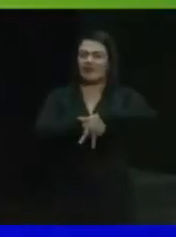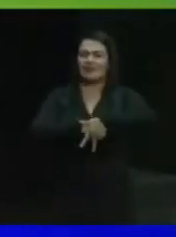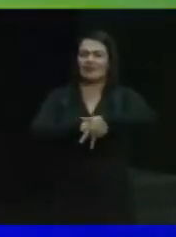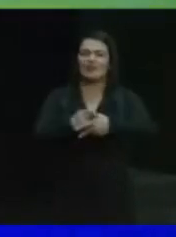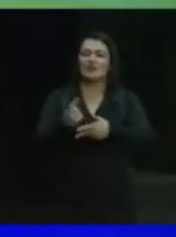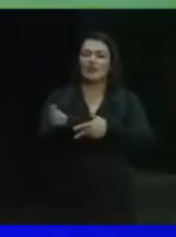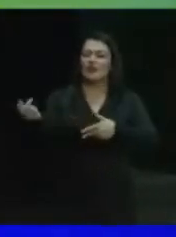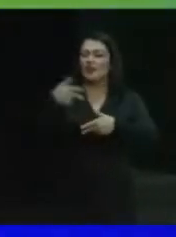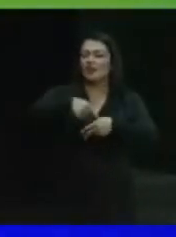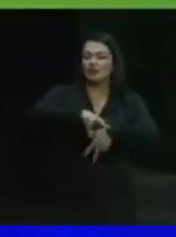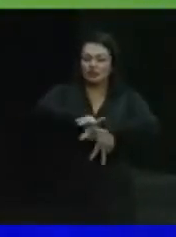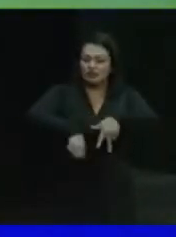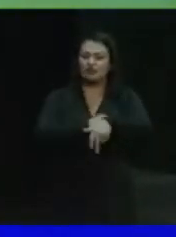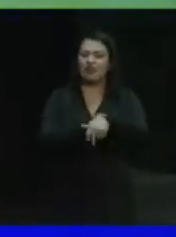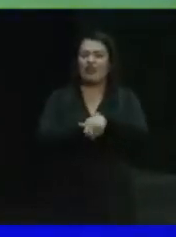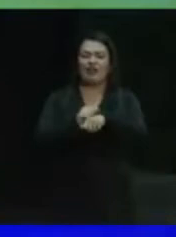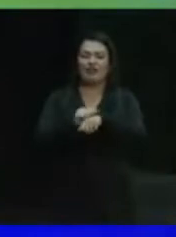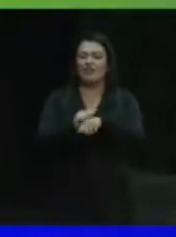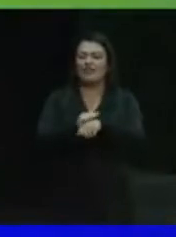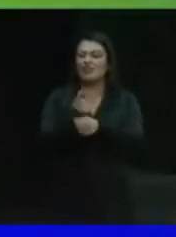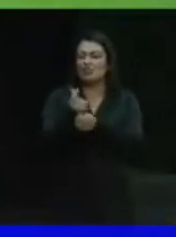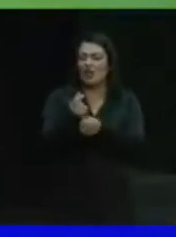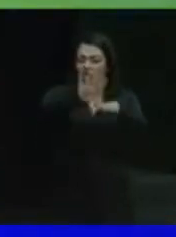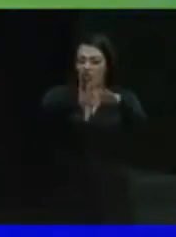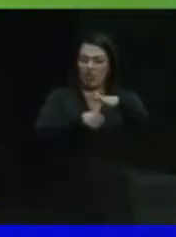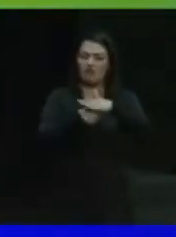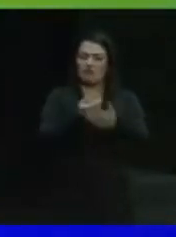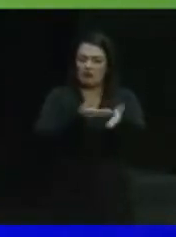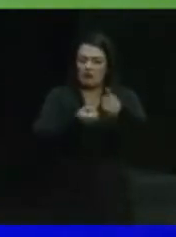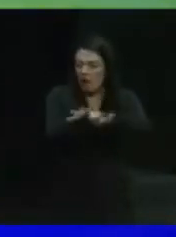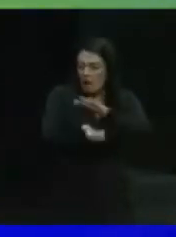de petrolão, chega de rachadinha.